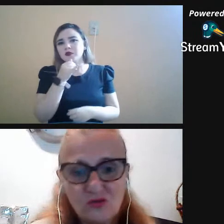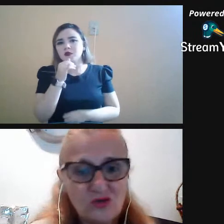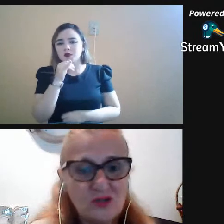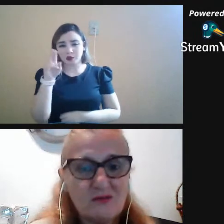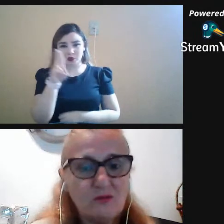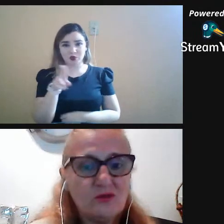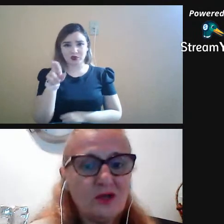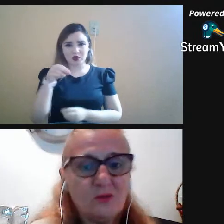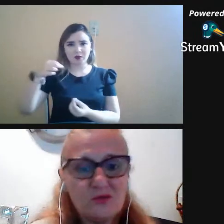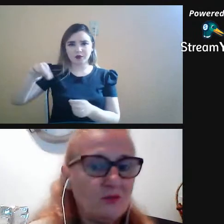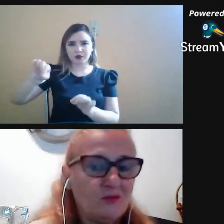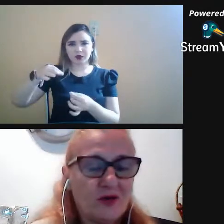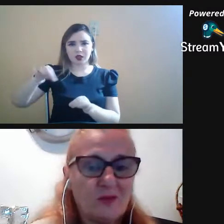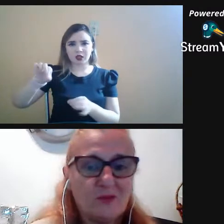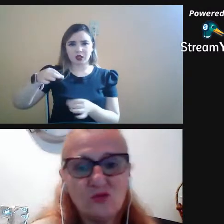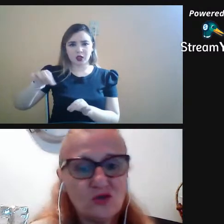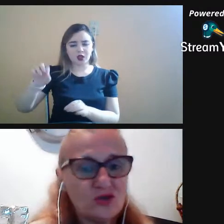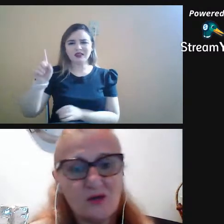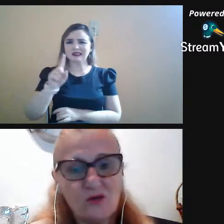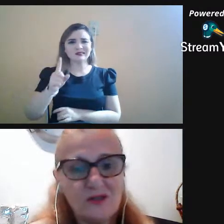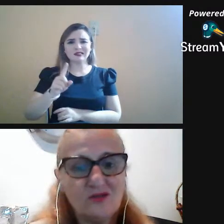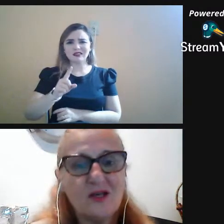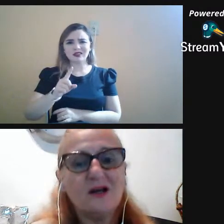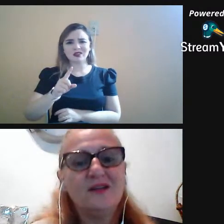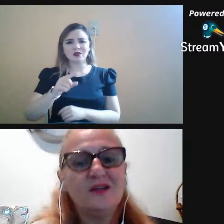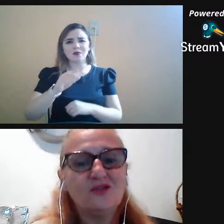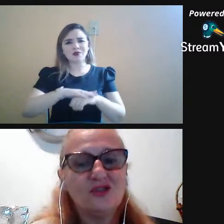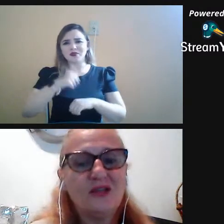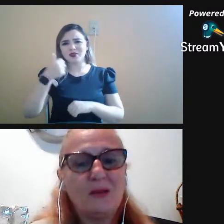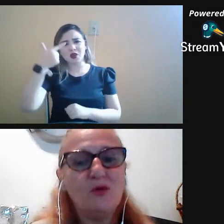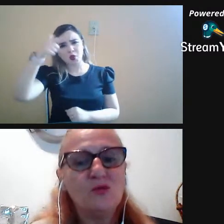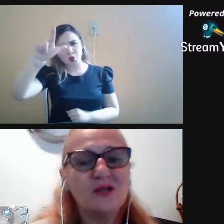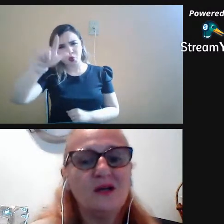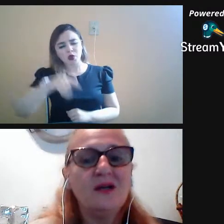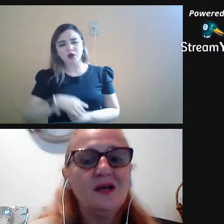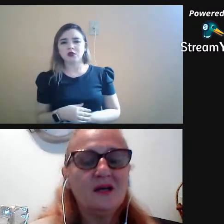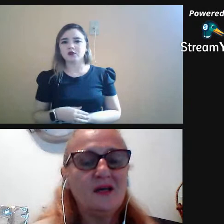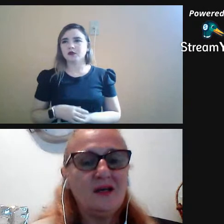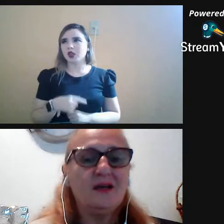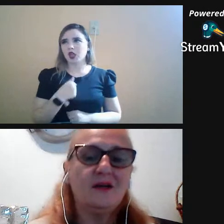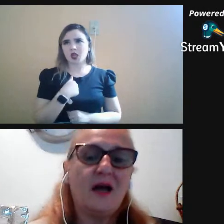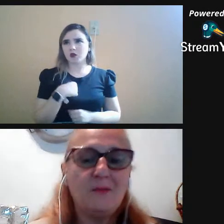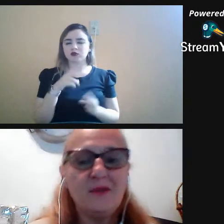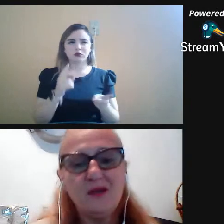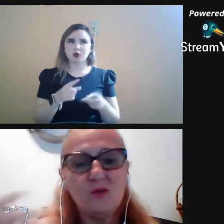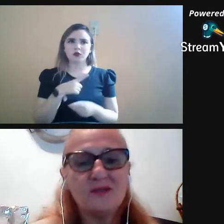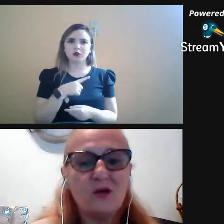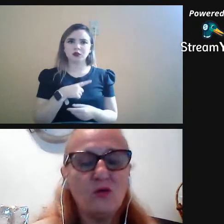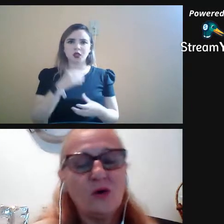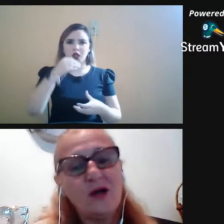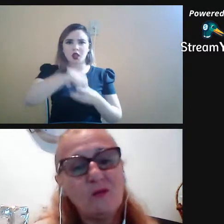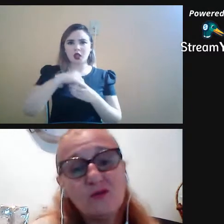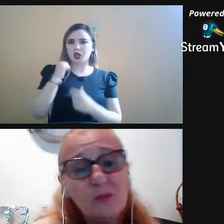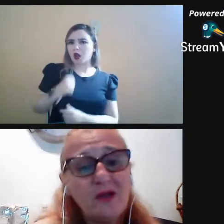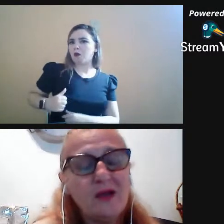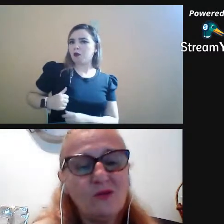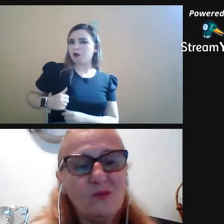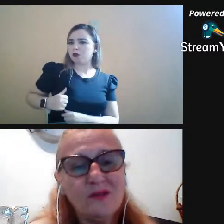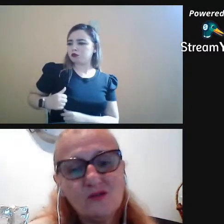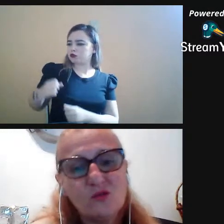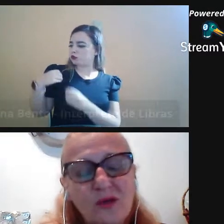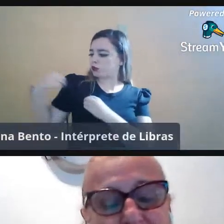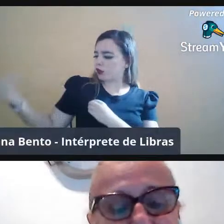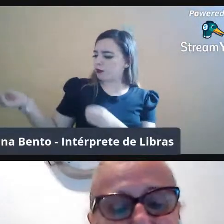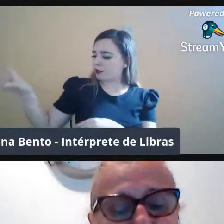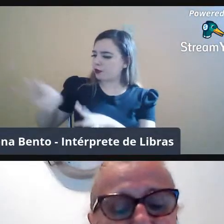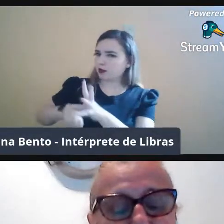ir para o supermercado, eu já não se utilizava há muito tempo. Eu sempre fui aquela pessoa que tinha sacola dentro da bolsa, que abria e começava a colocar. Uma vez eu briguei com uma